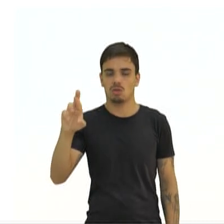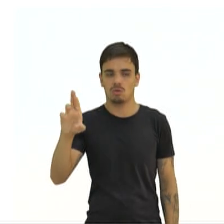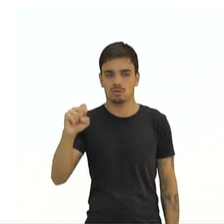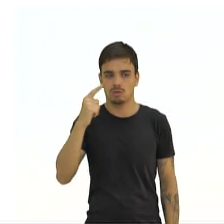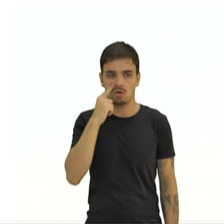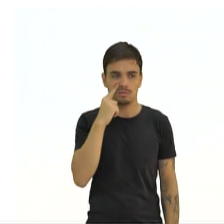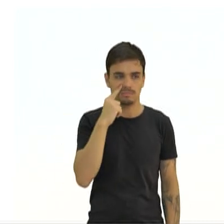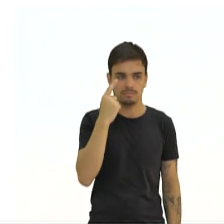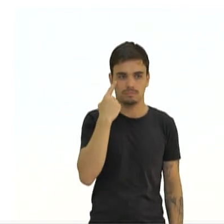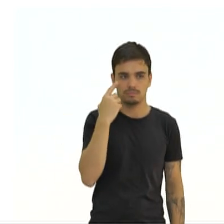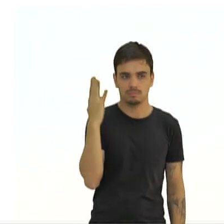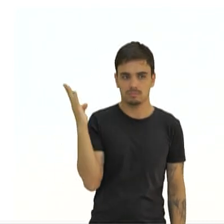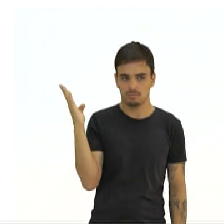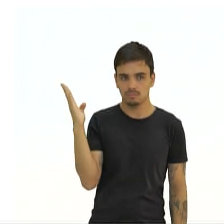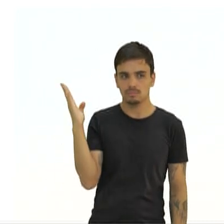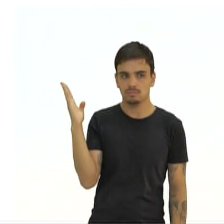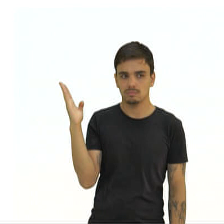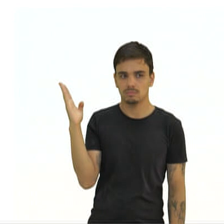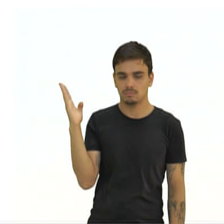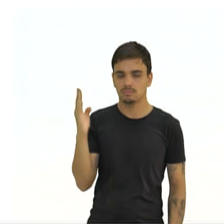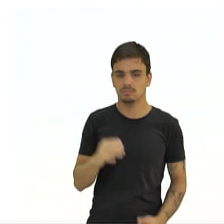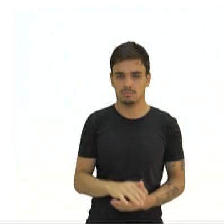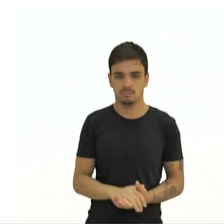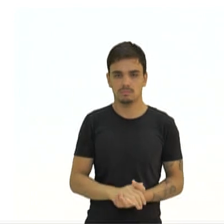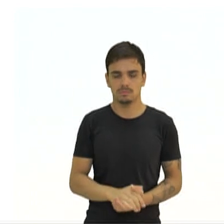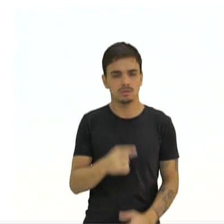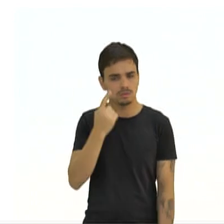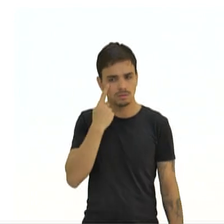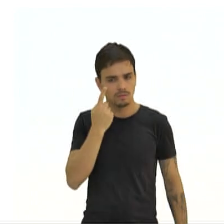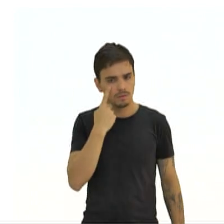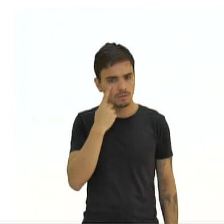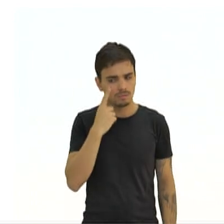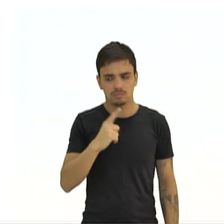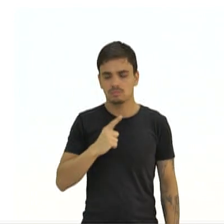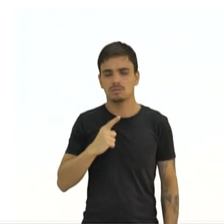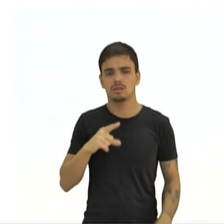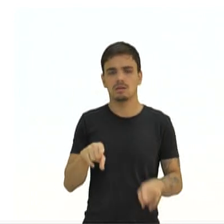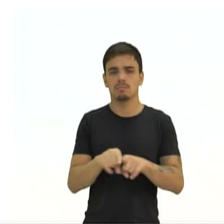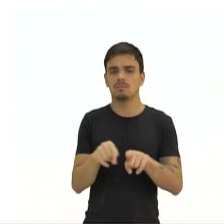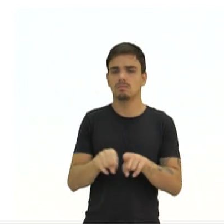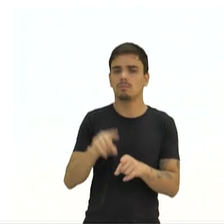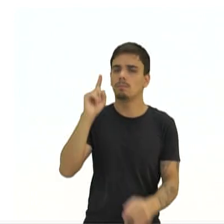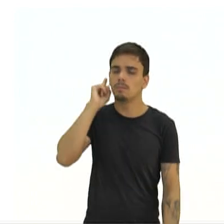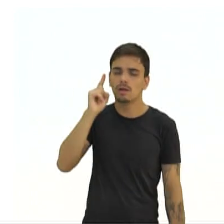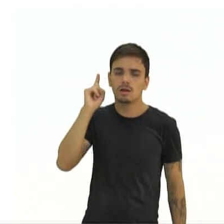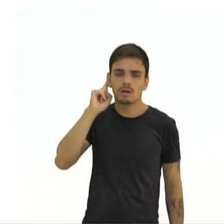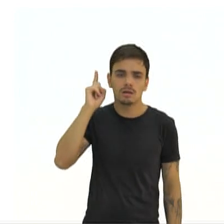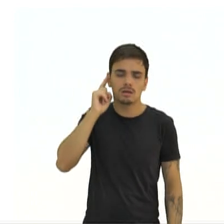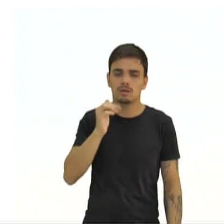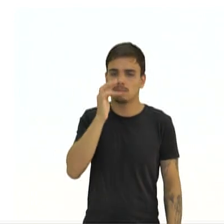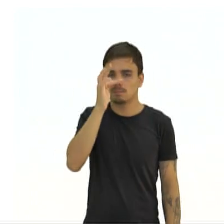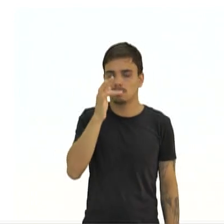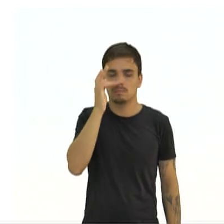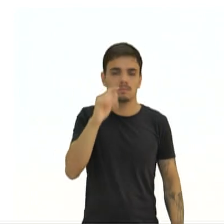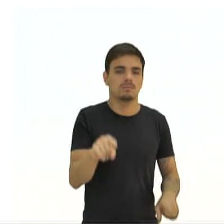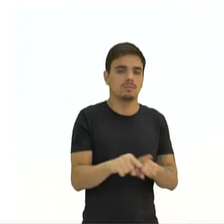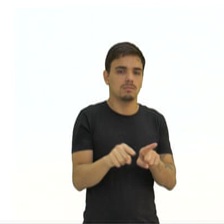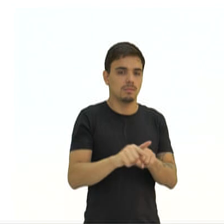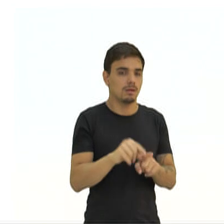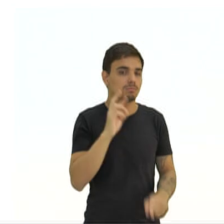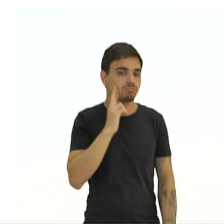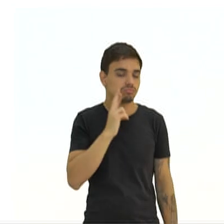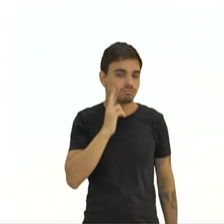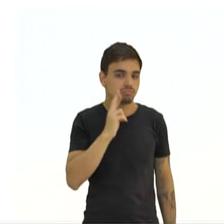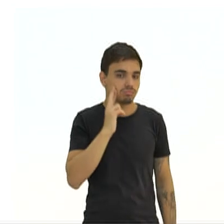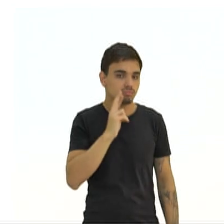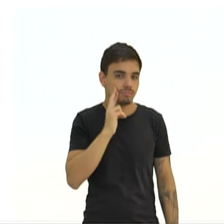púrpura bezão Bezinho benzinho benzinho vocês viram que entre a planta Branca a flor branca e a flor púrpura